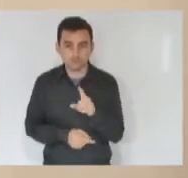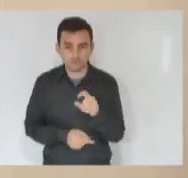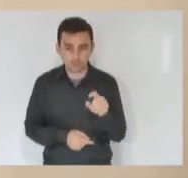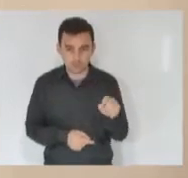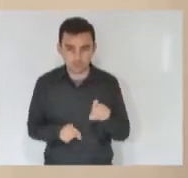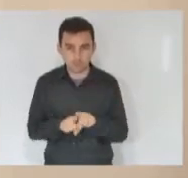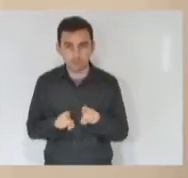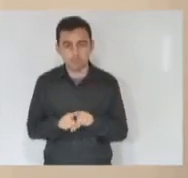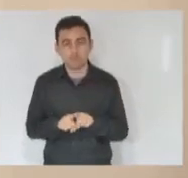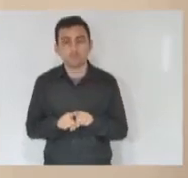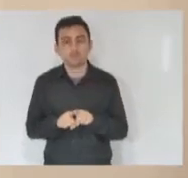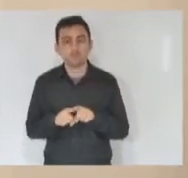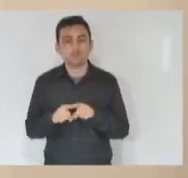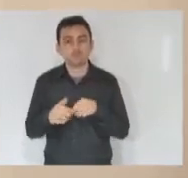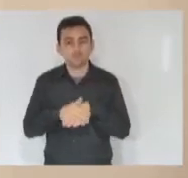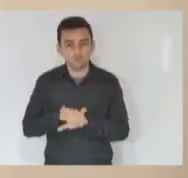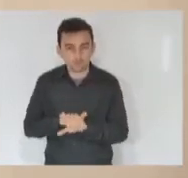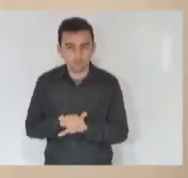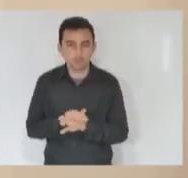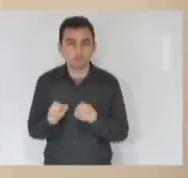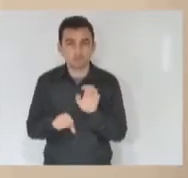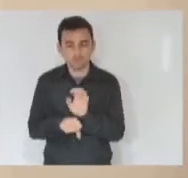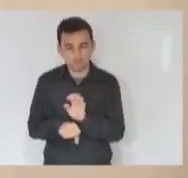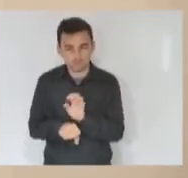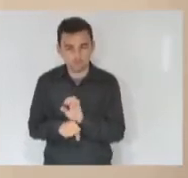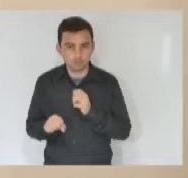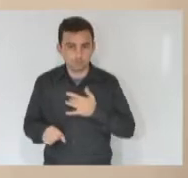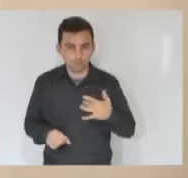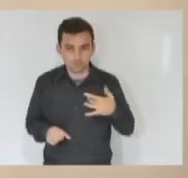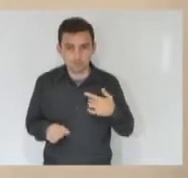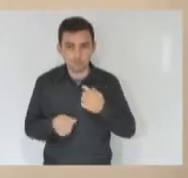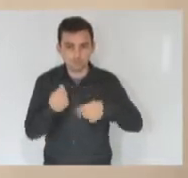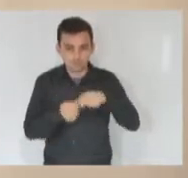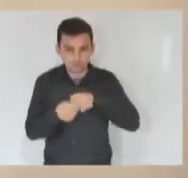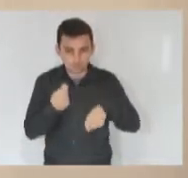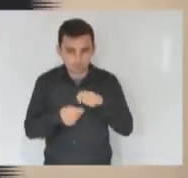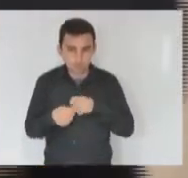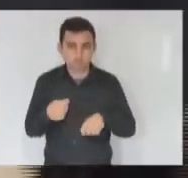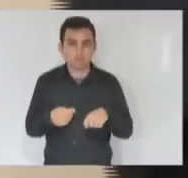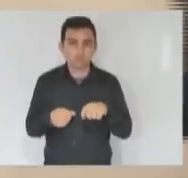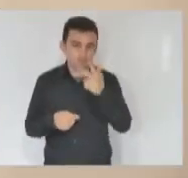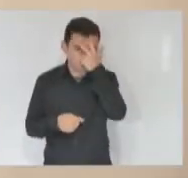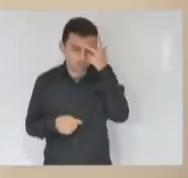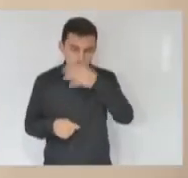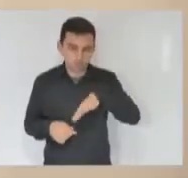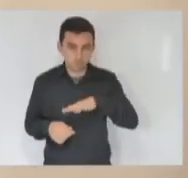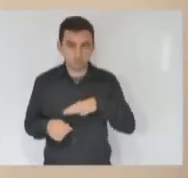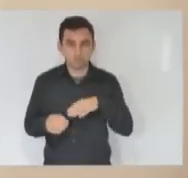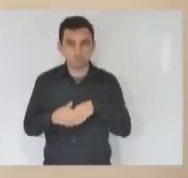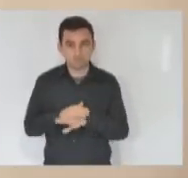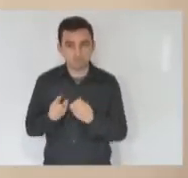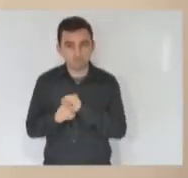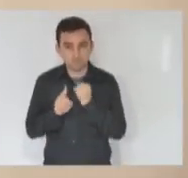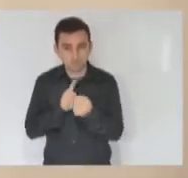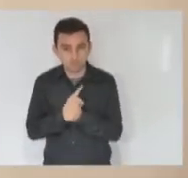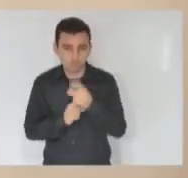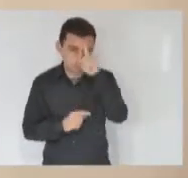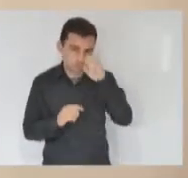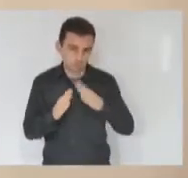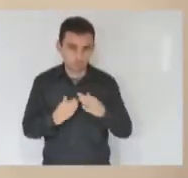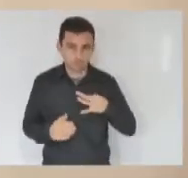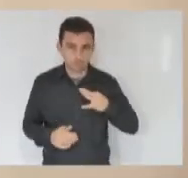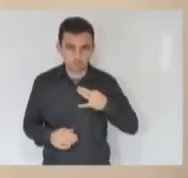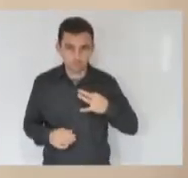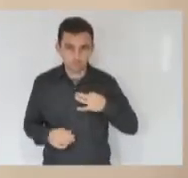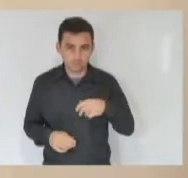Saúde, no custeio administrativo e operacional, inclusive de pessoal e encargos sociais dos Hospitais Filantrópicos de Santa